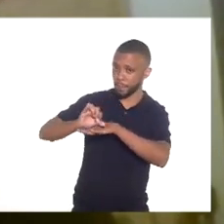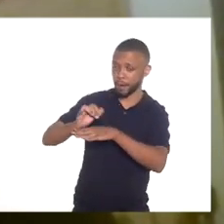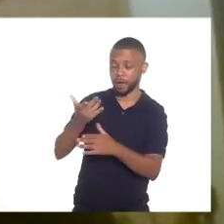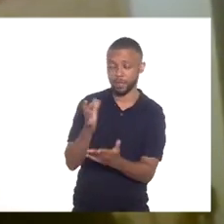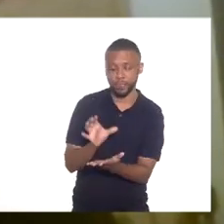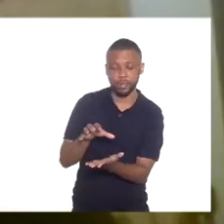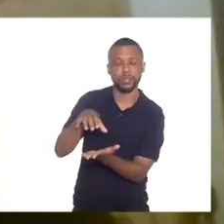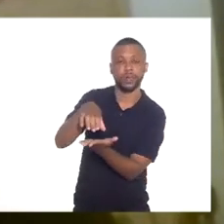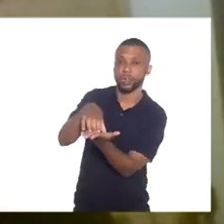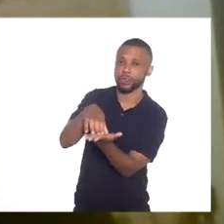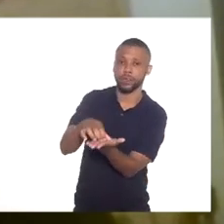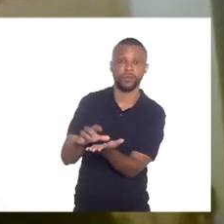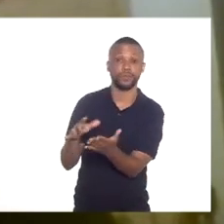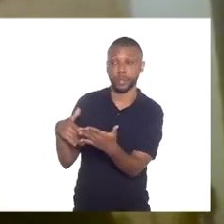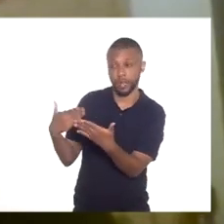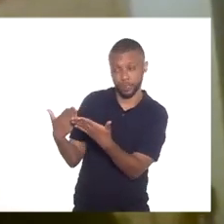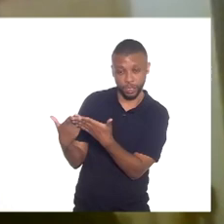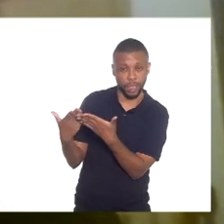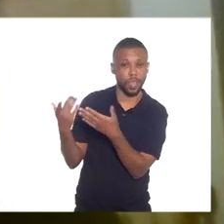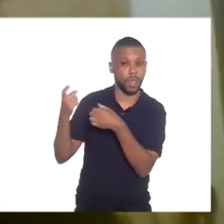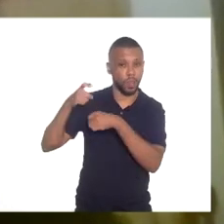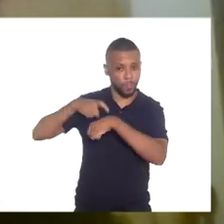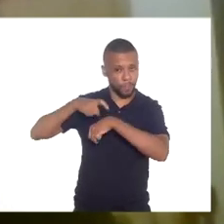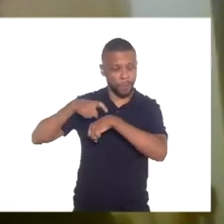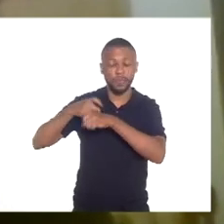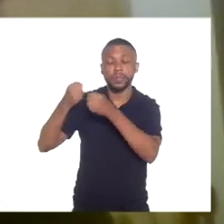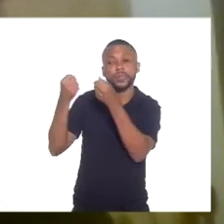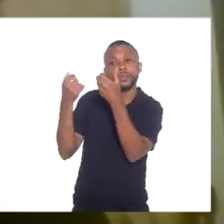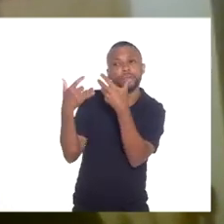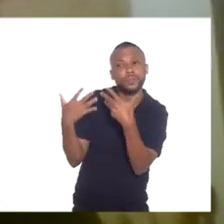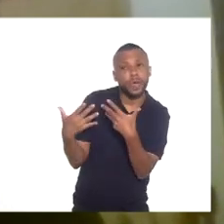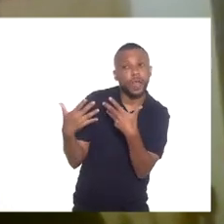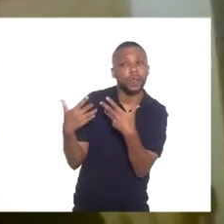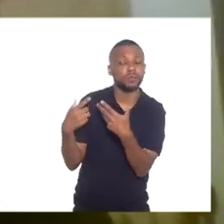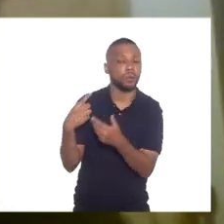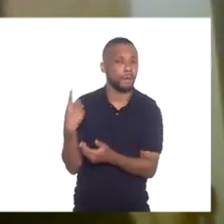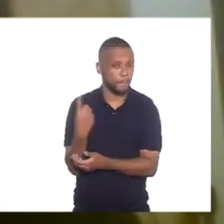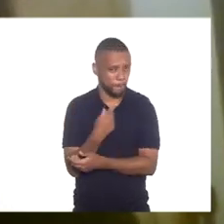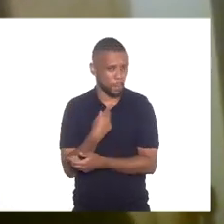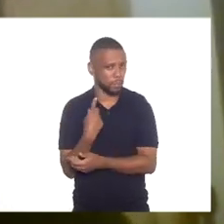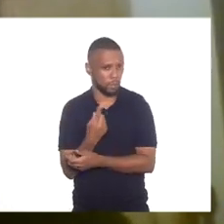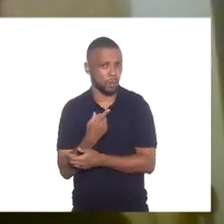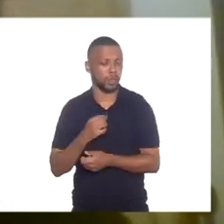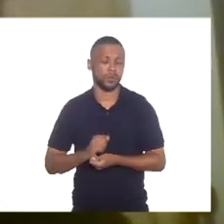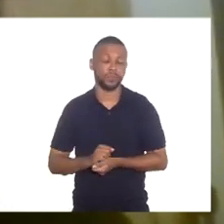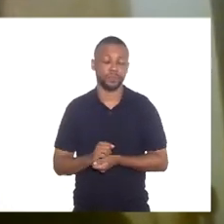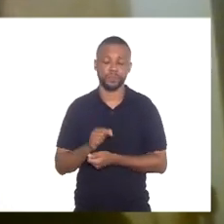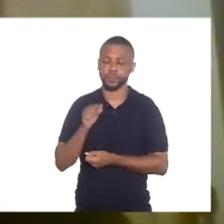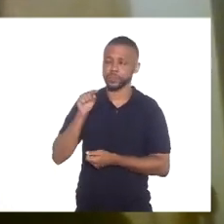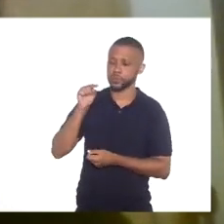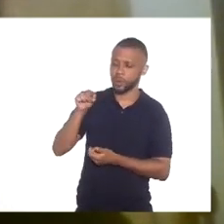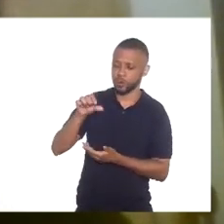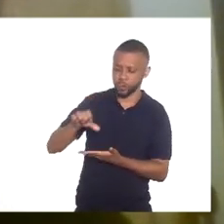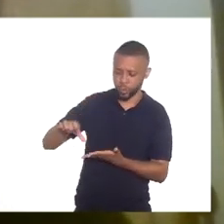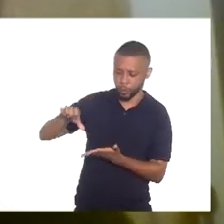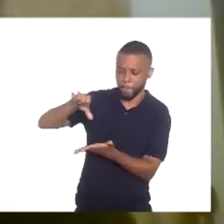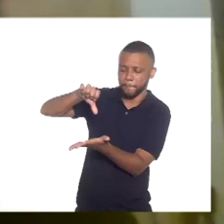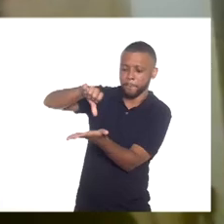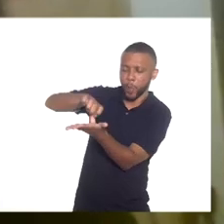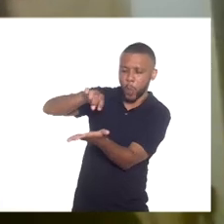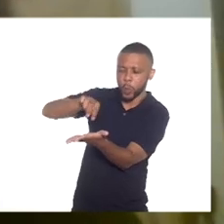eles, até onde explicitaram para nós, né? Um ponto de